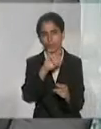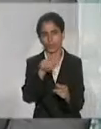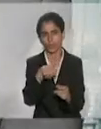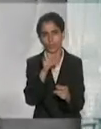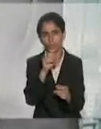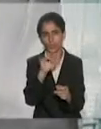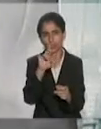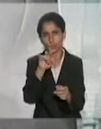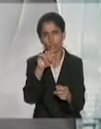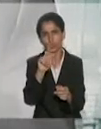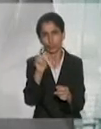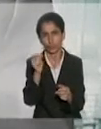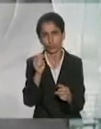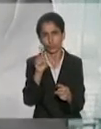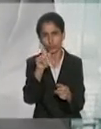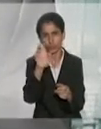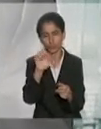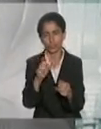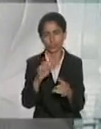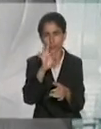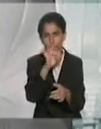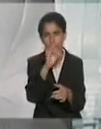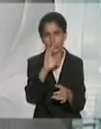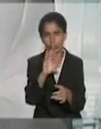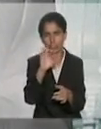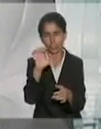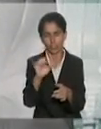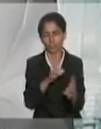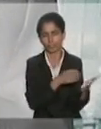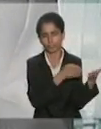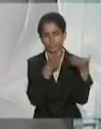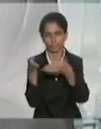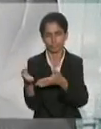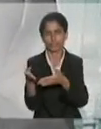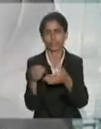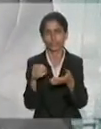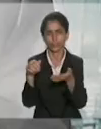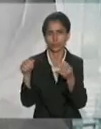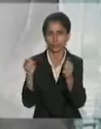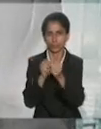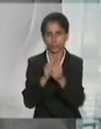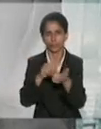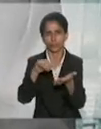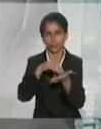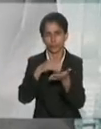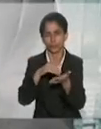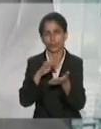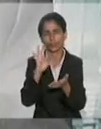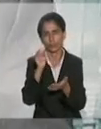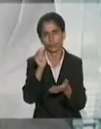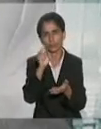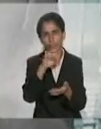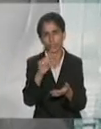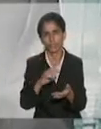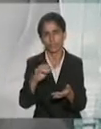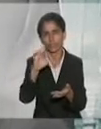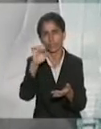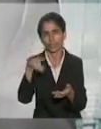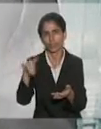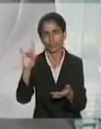audiência pública o Tribunal de Contas, esteve presente a Secretaria de Fazenda, Planejamento,